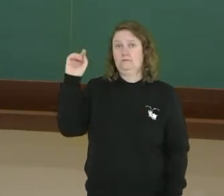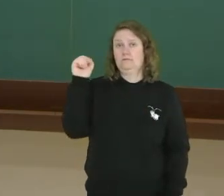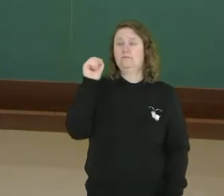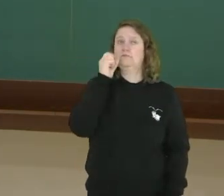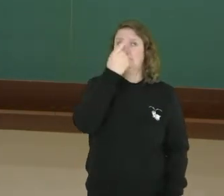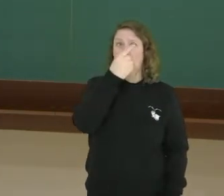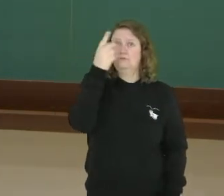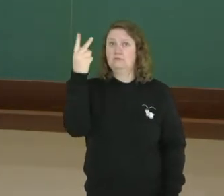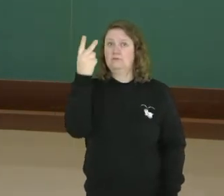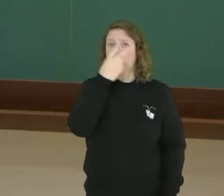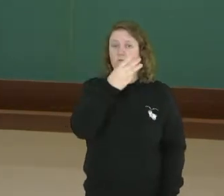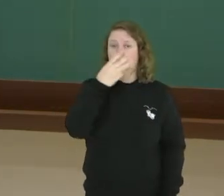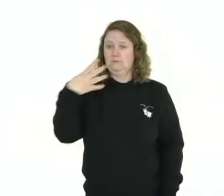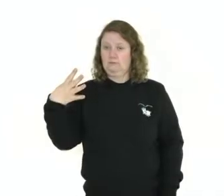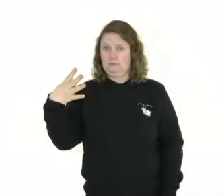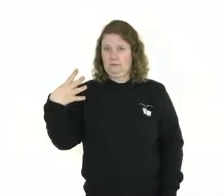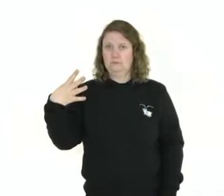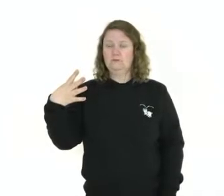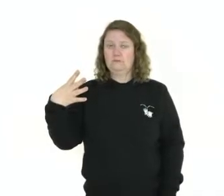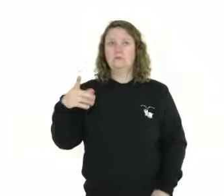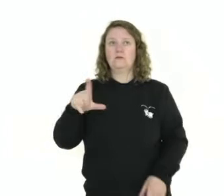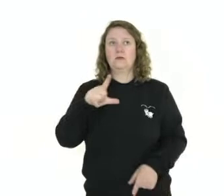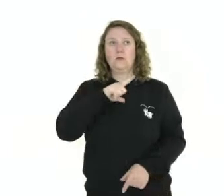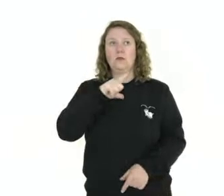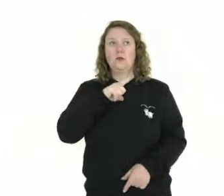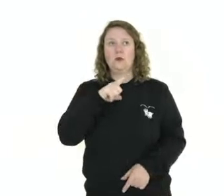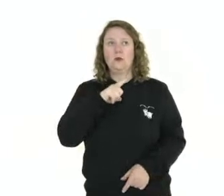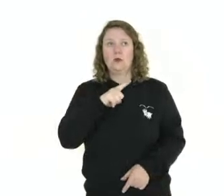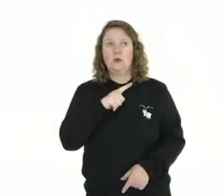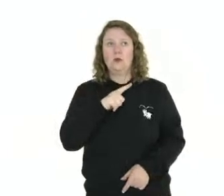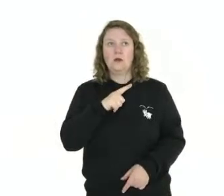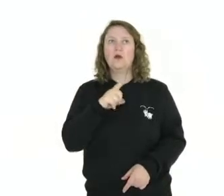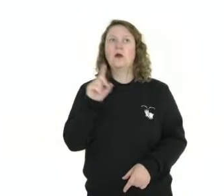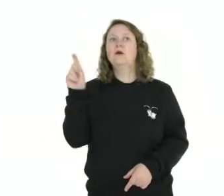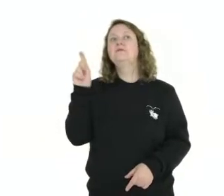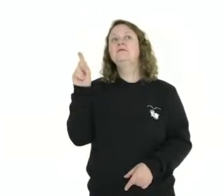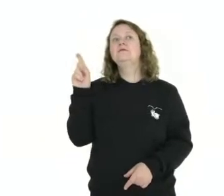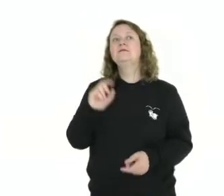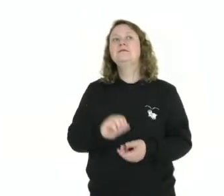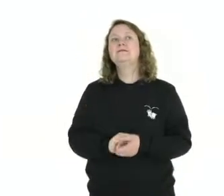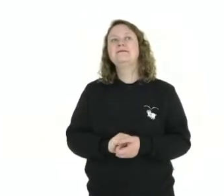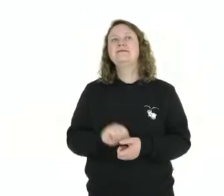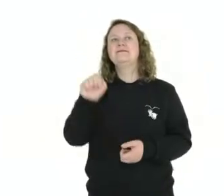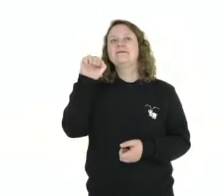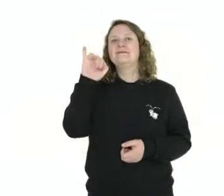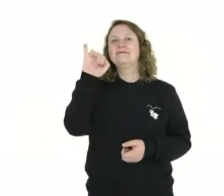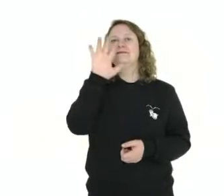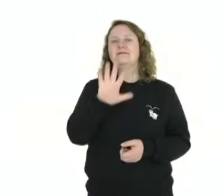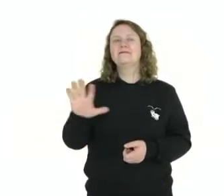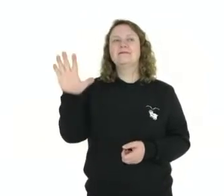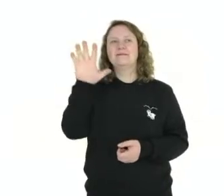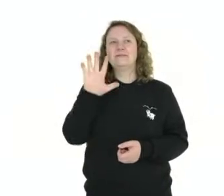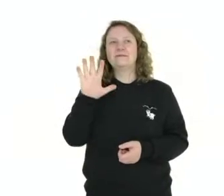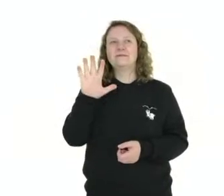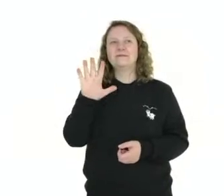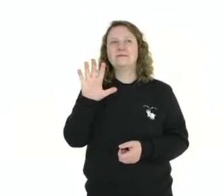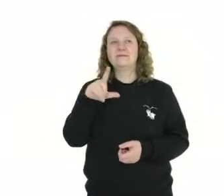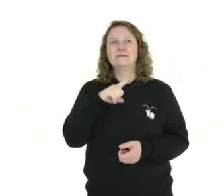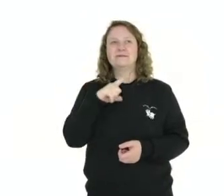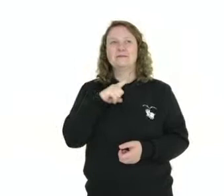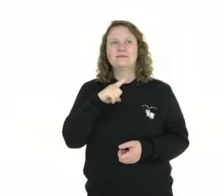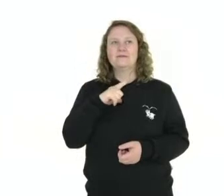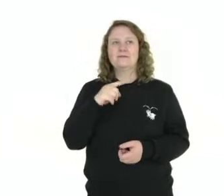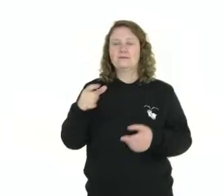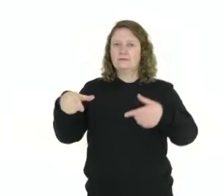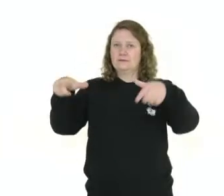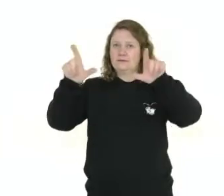aqui, quatro ordens. Os squamatas, estão observando aqui, olha que imagem bonita. Aqui estão os squamatas. Aqui embaixo nós temos